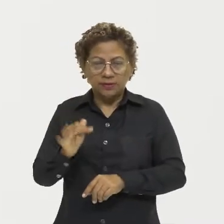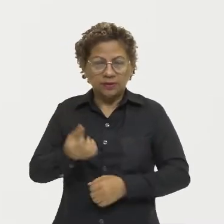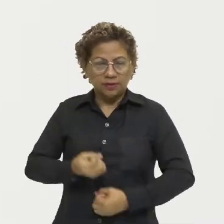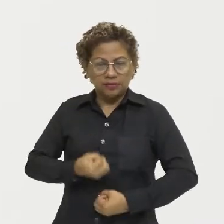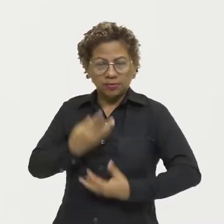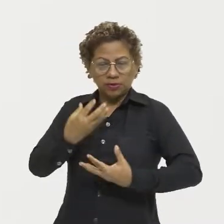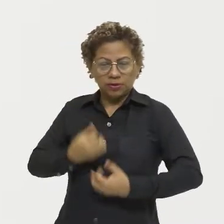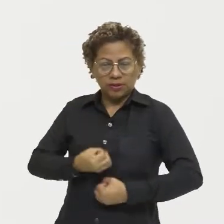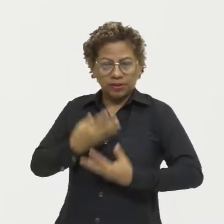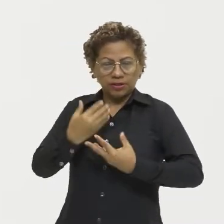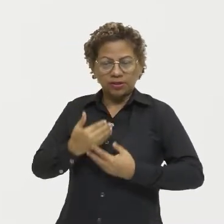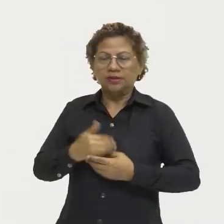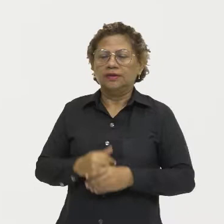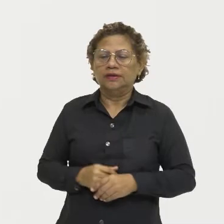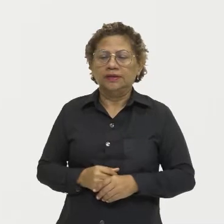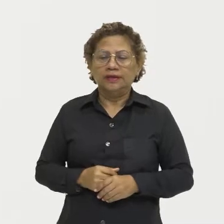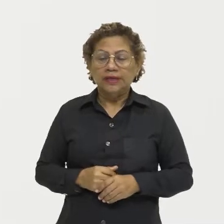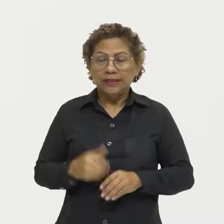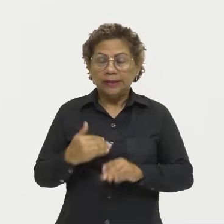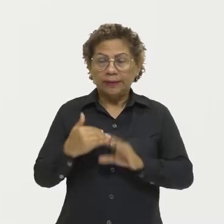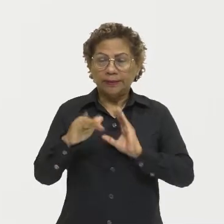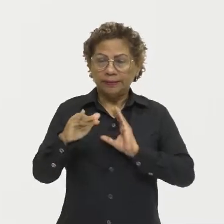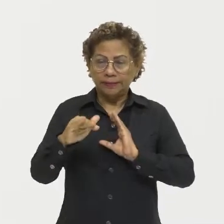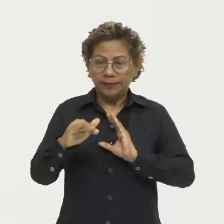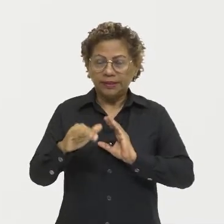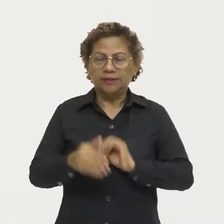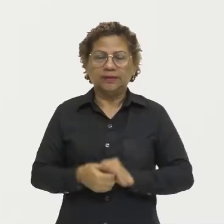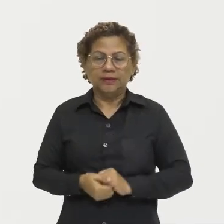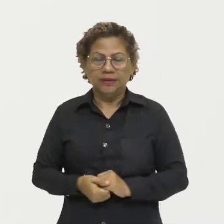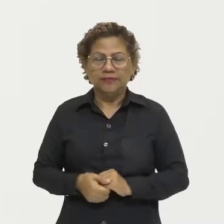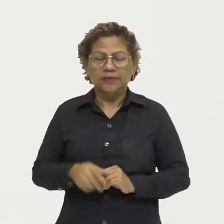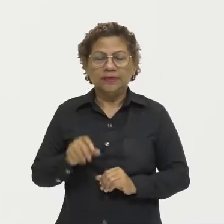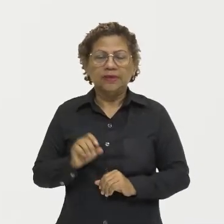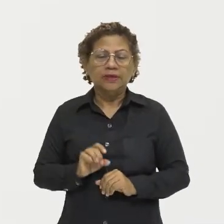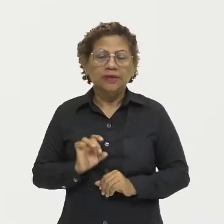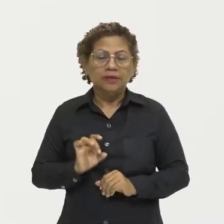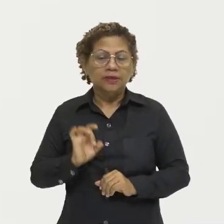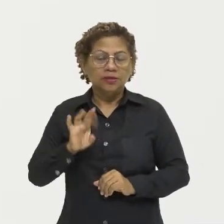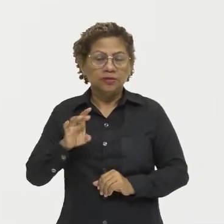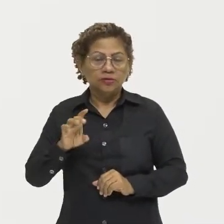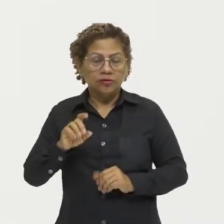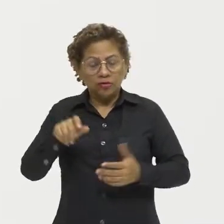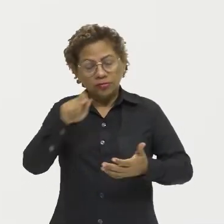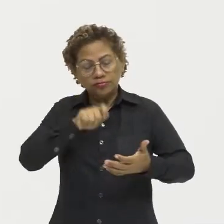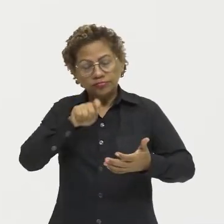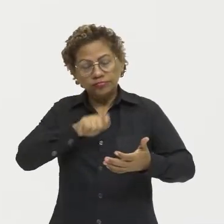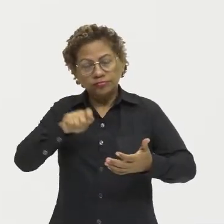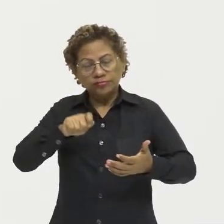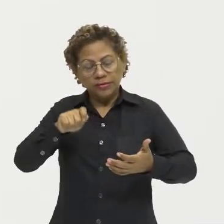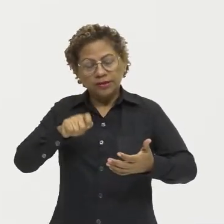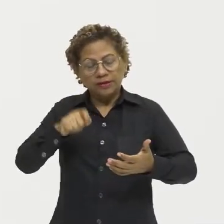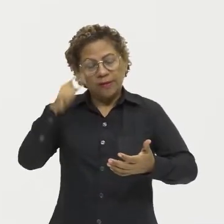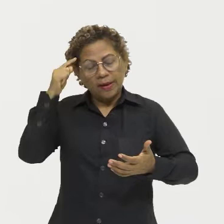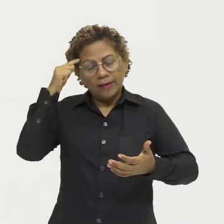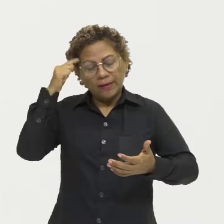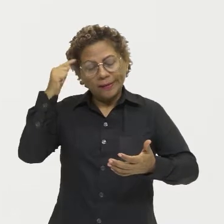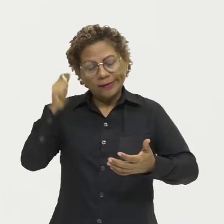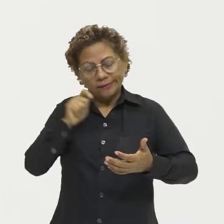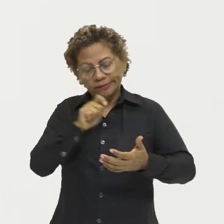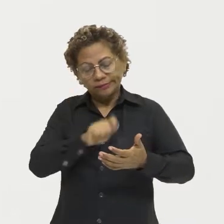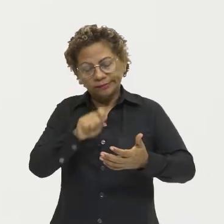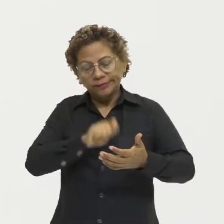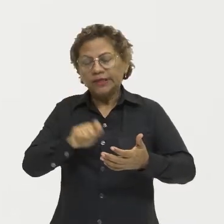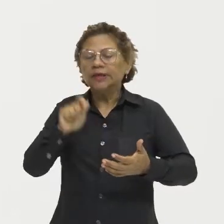na mensagem, né? Então, ele vai se preocupar muito com o que está escrito no texto, né? E para quem vai